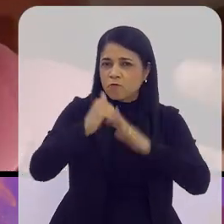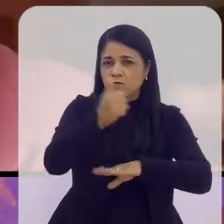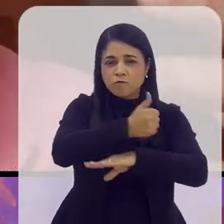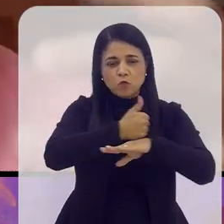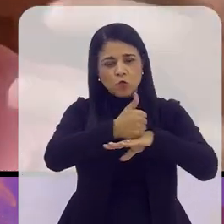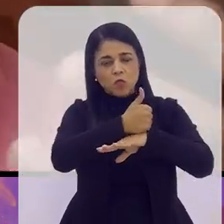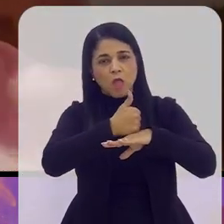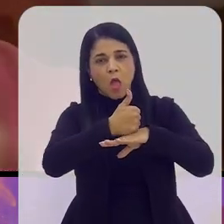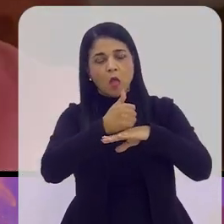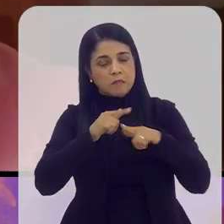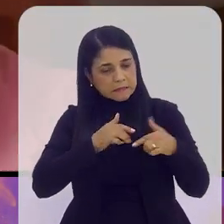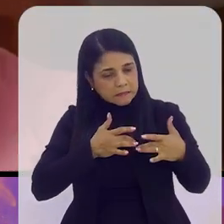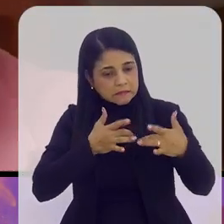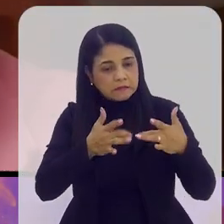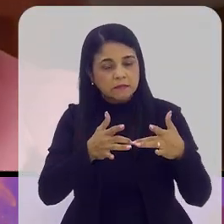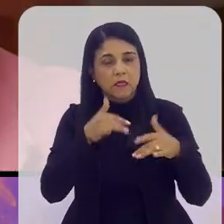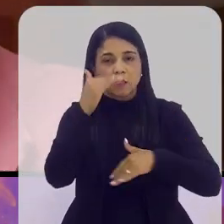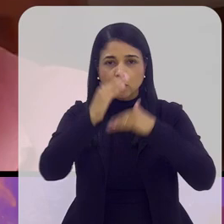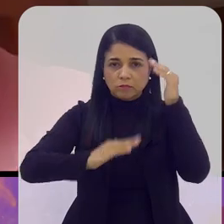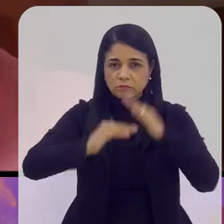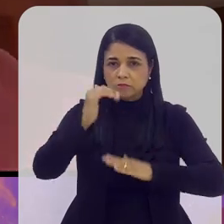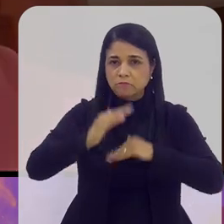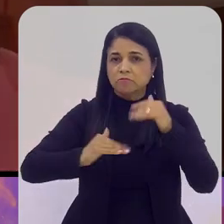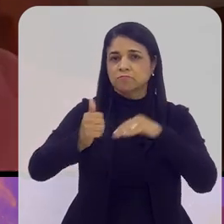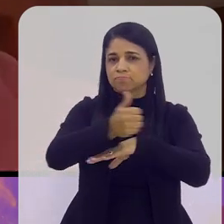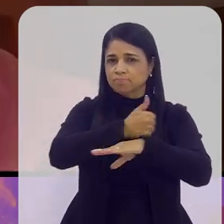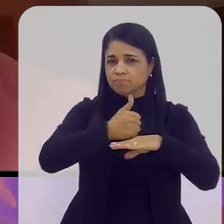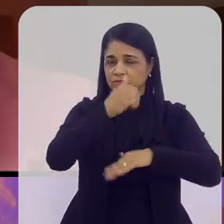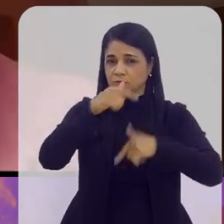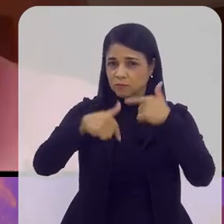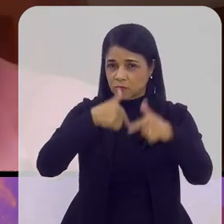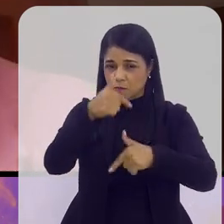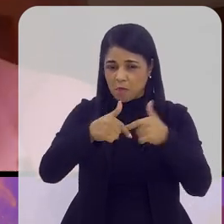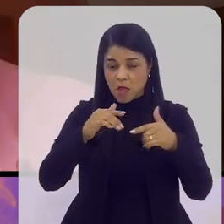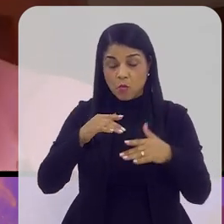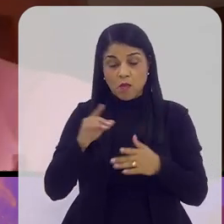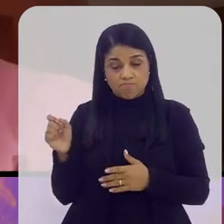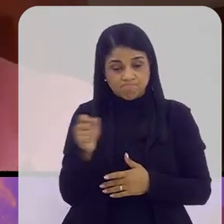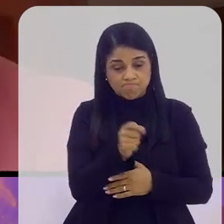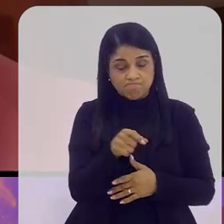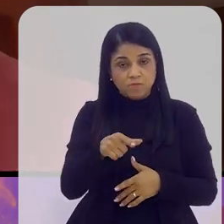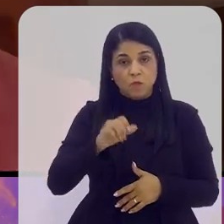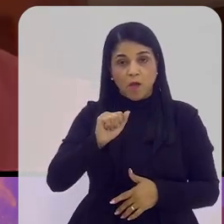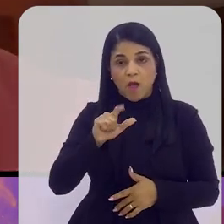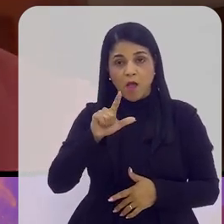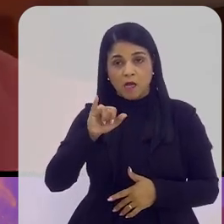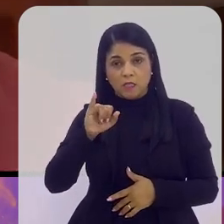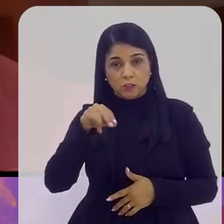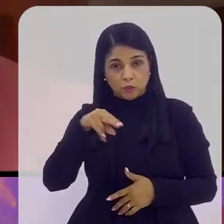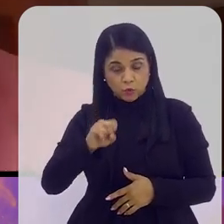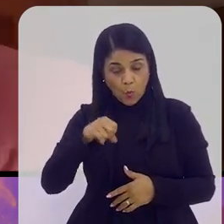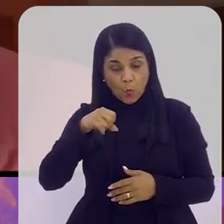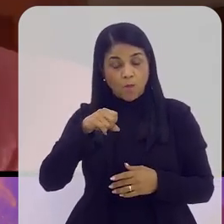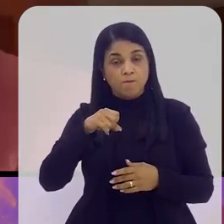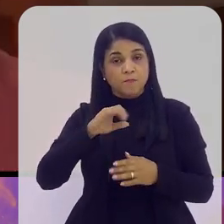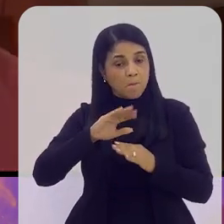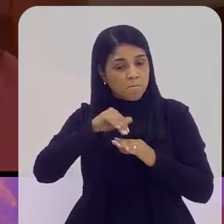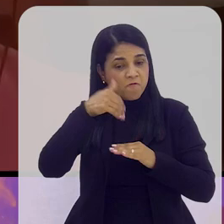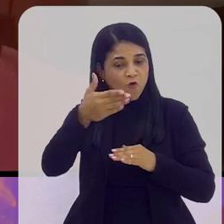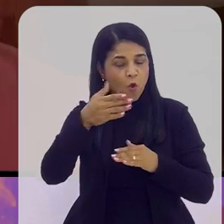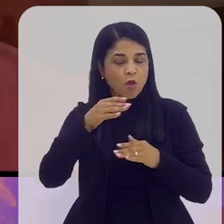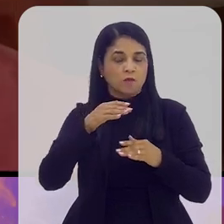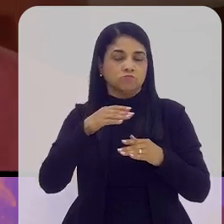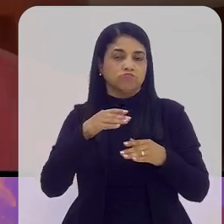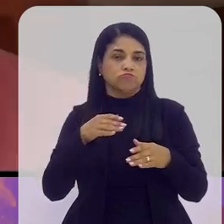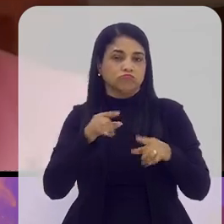um cara muito dedicado no trabalho dele. Eu acho que a presença do Alisson está muito mais no sentido do extra-campo do que no campo. Eu sei que tem gente que acha